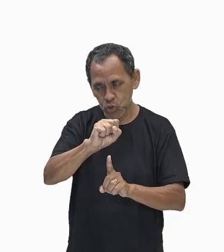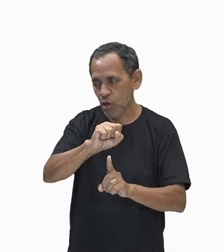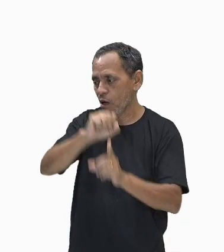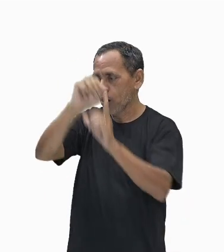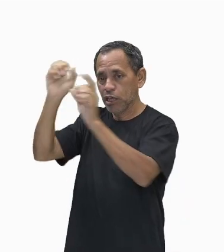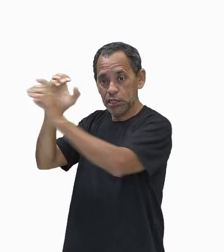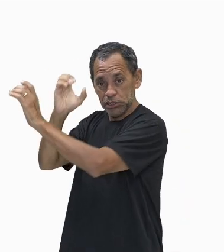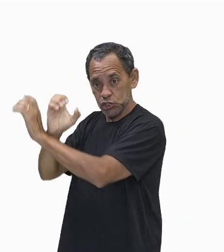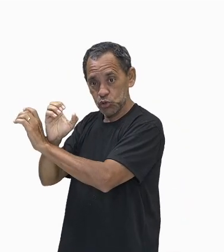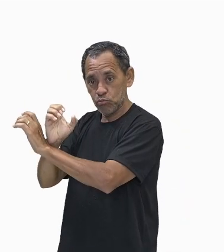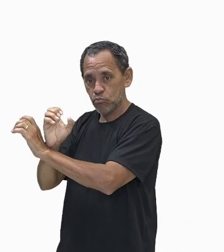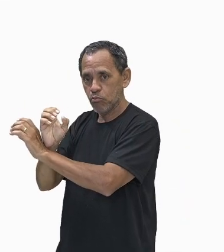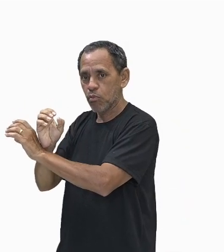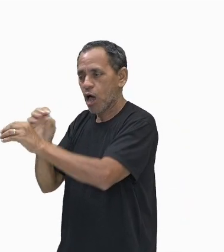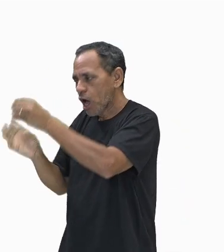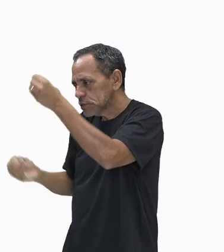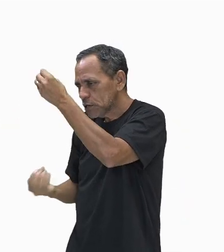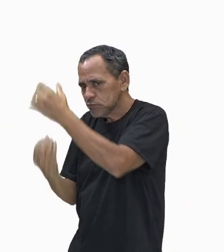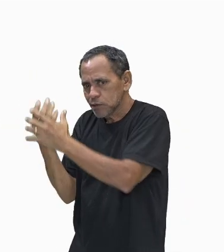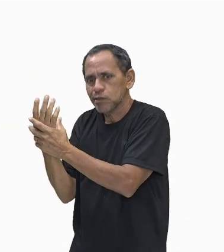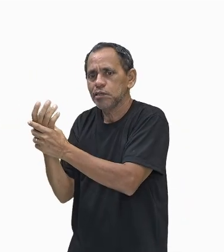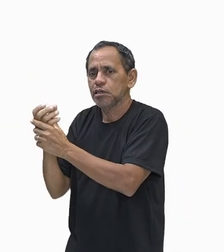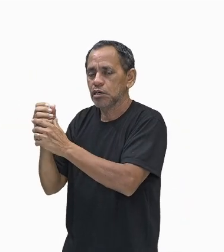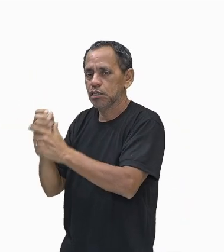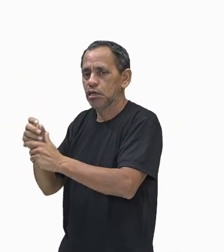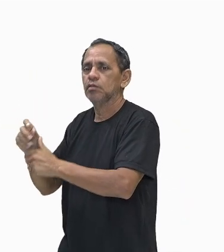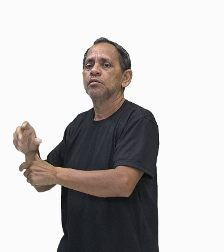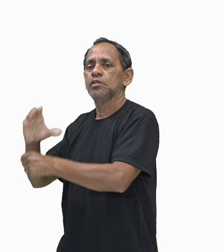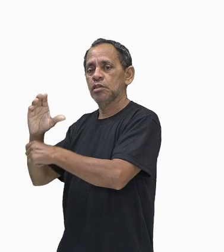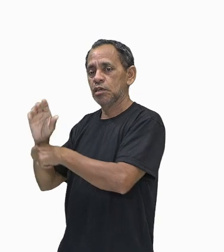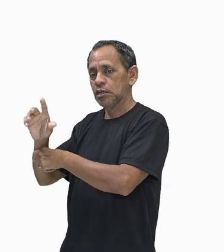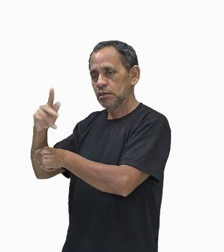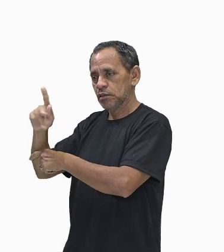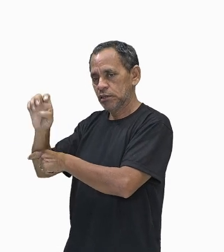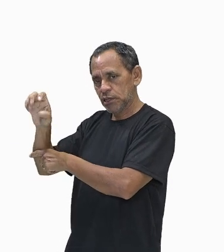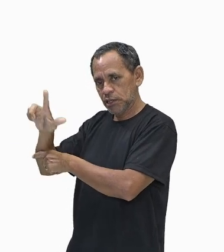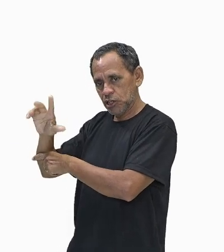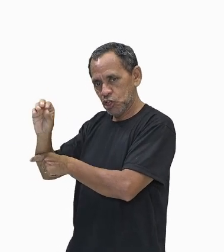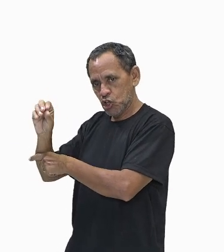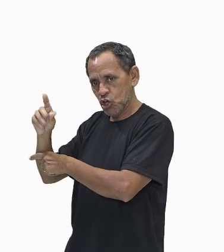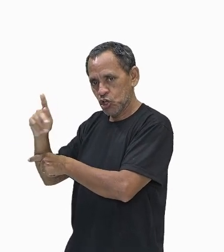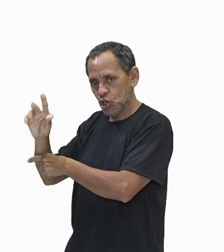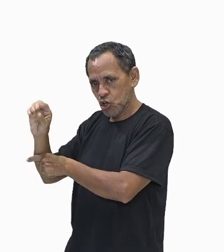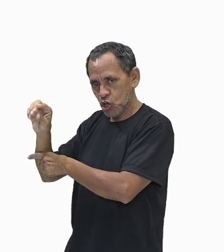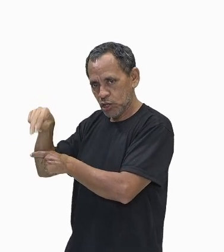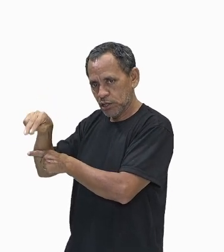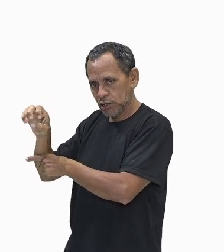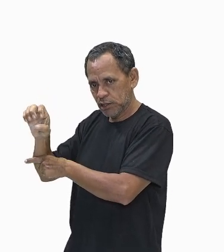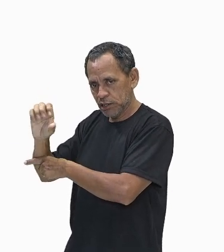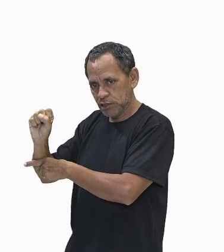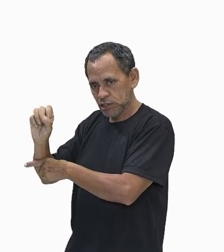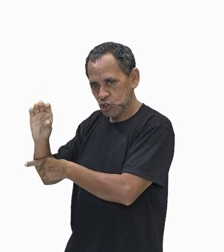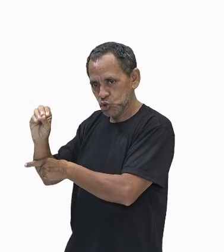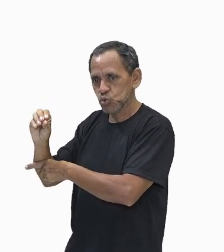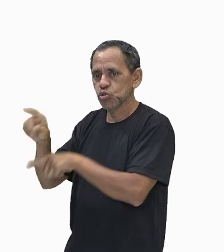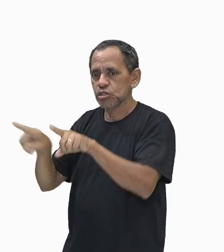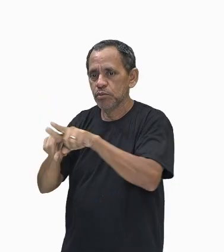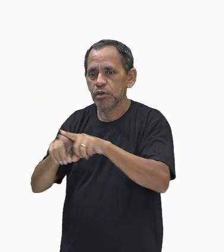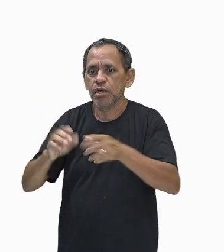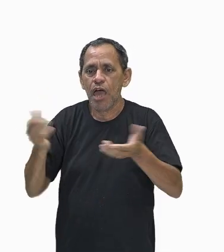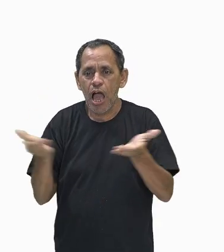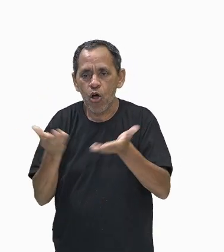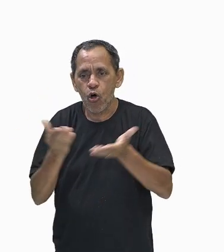Peloponeso. Acompanhe comigo. Olha só, essa Confederação do Peloponeso, ela é encabeçada, então, agora por Esparta, tá?